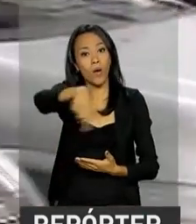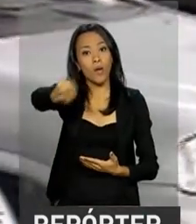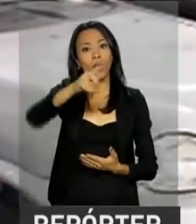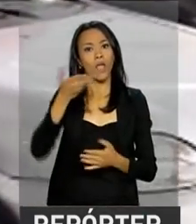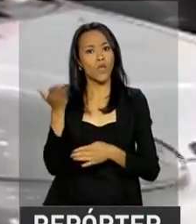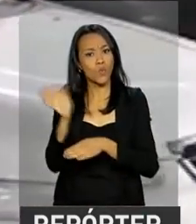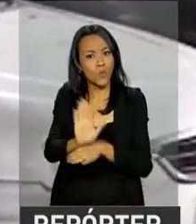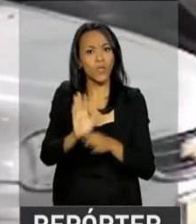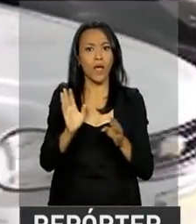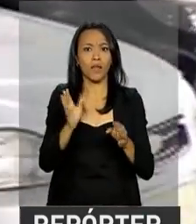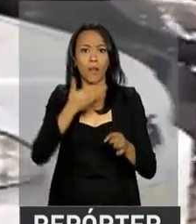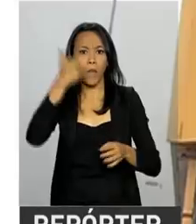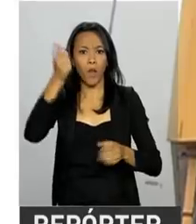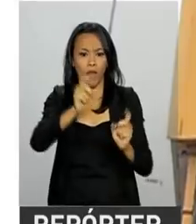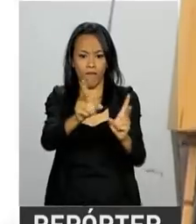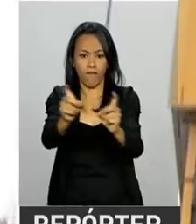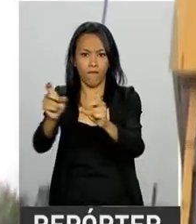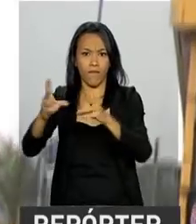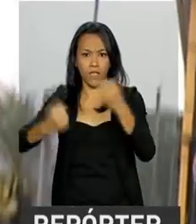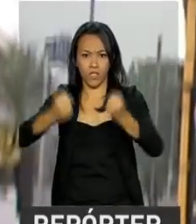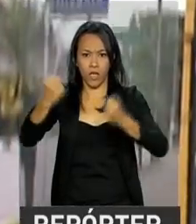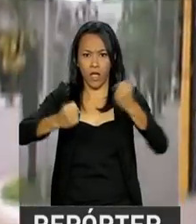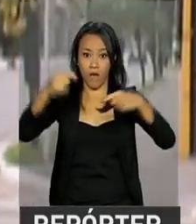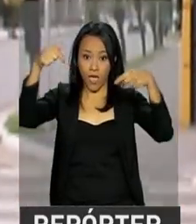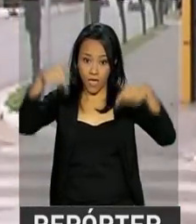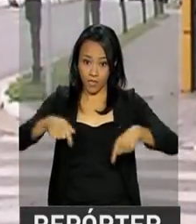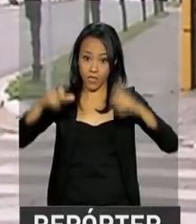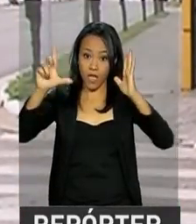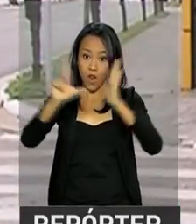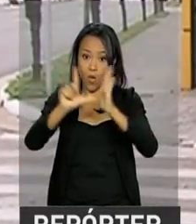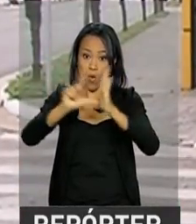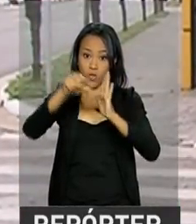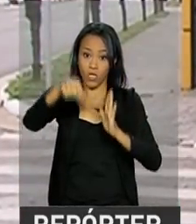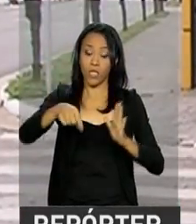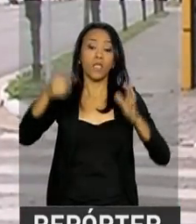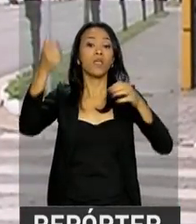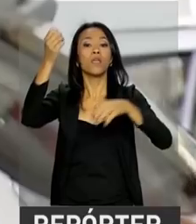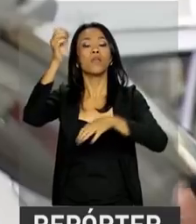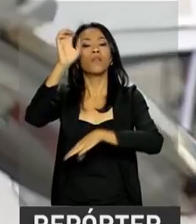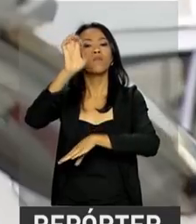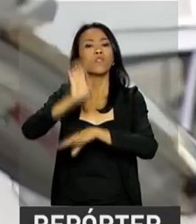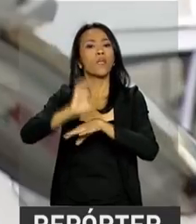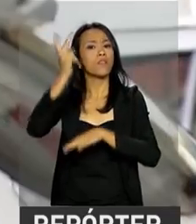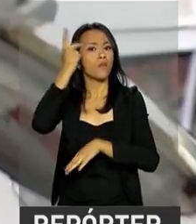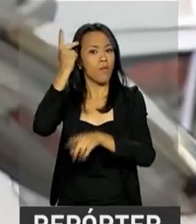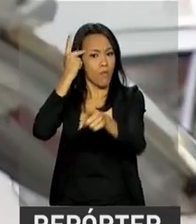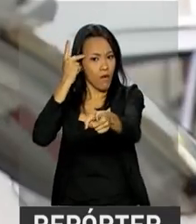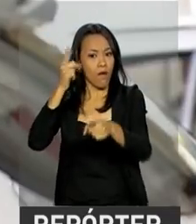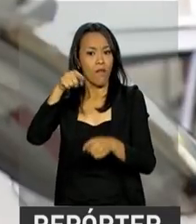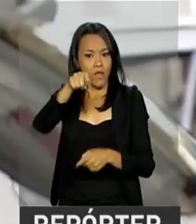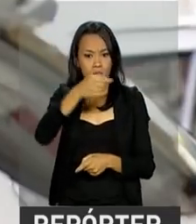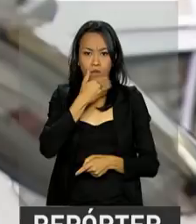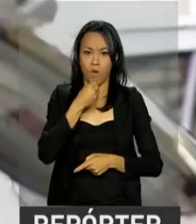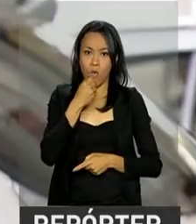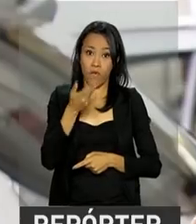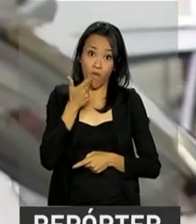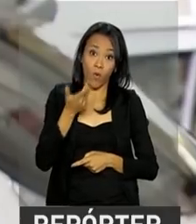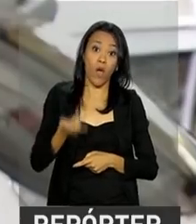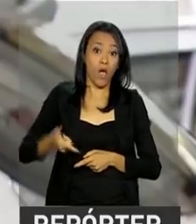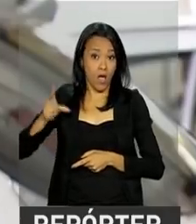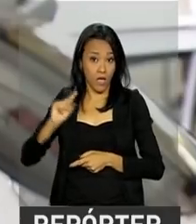as vendas em todo o brasil essa loja de carros na zona sul de são paulo é um exemplo disso segundo o gerente no ano passado eram